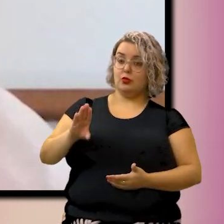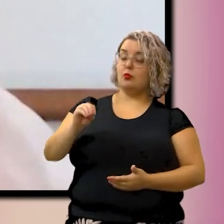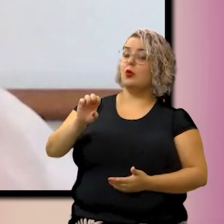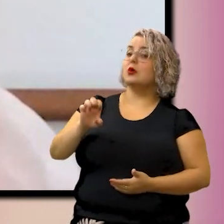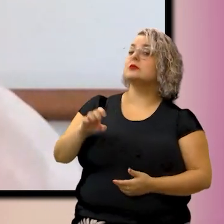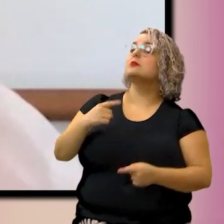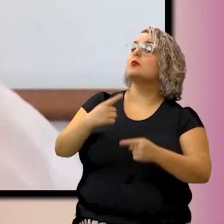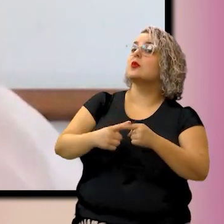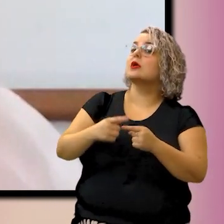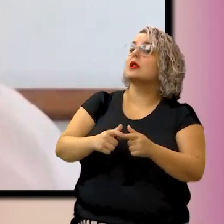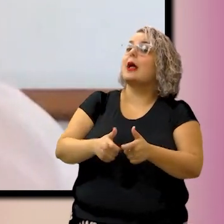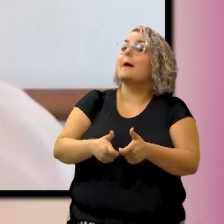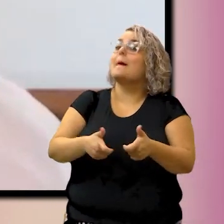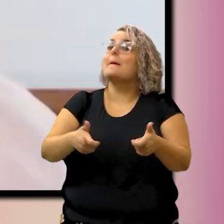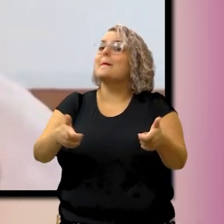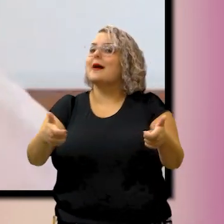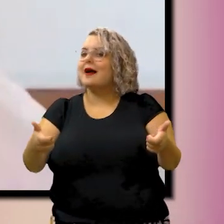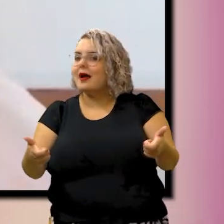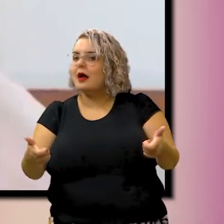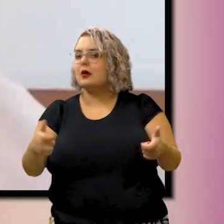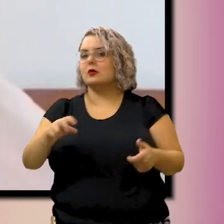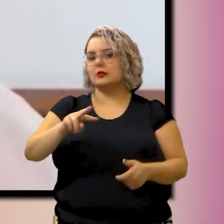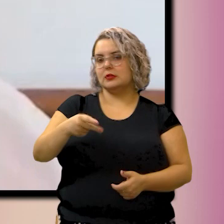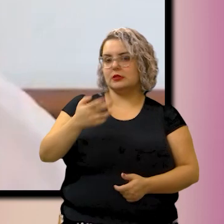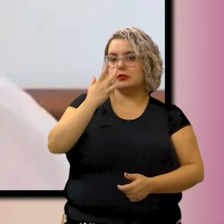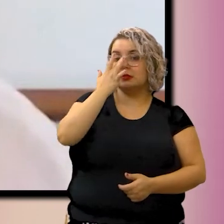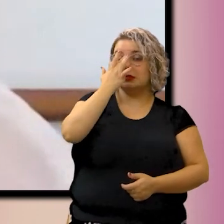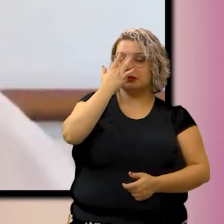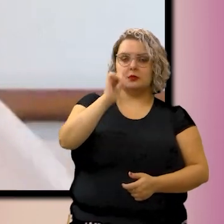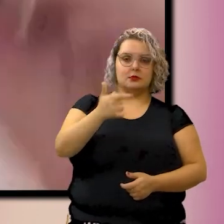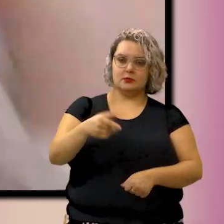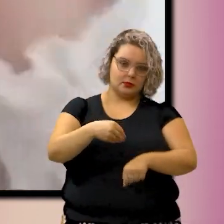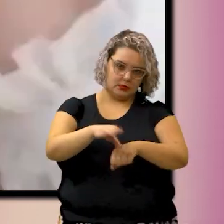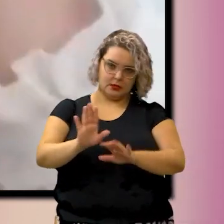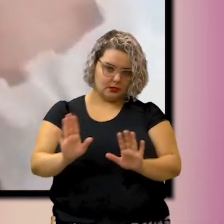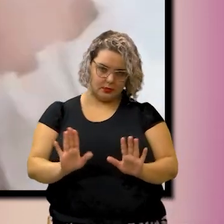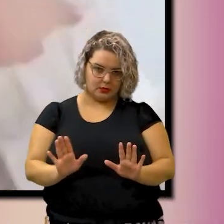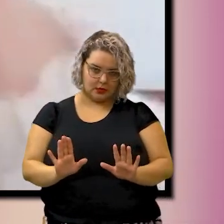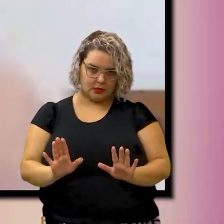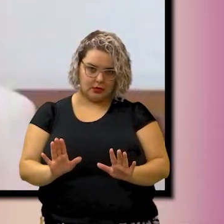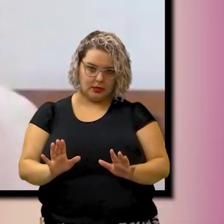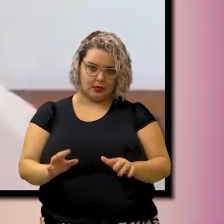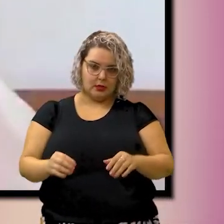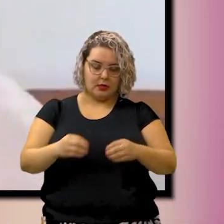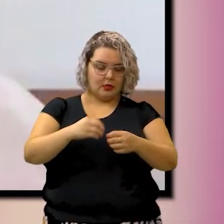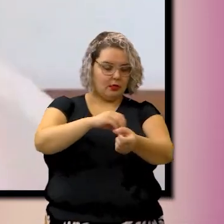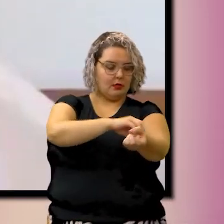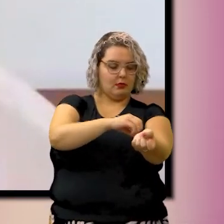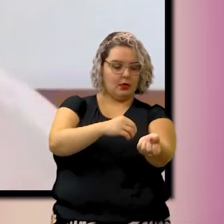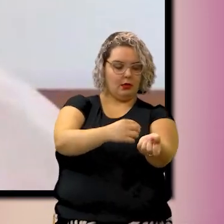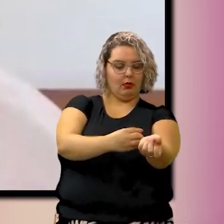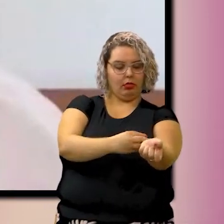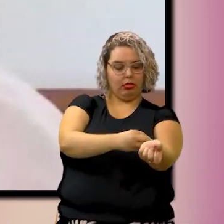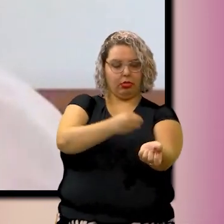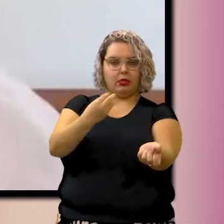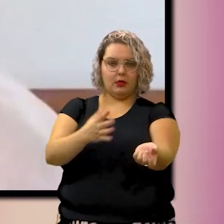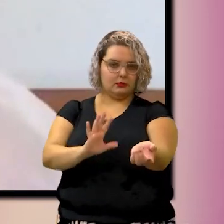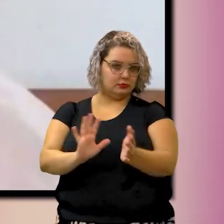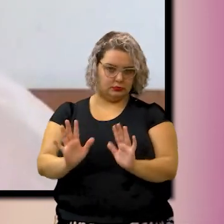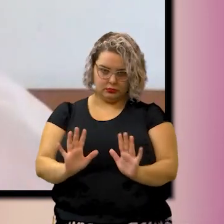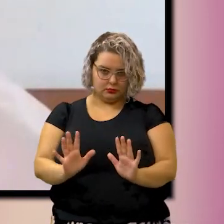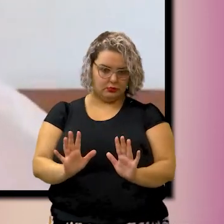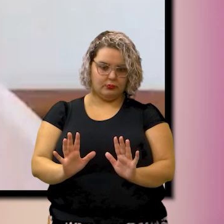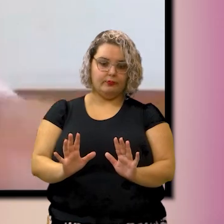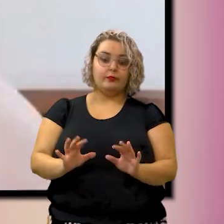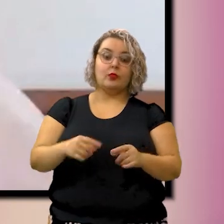essa trombose, porque na grande maioria dos casos a gente não tem essa indicação. Abrir a veia e tirar o coágulo,